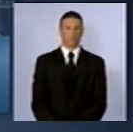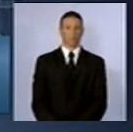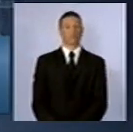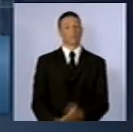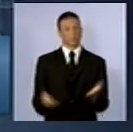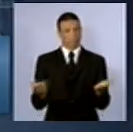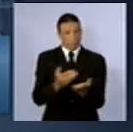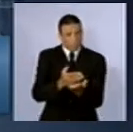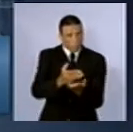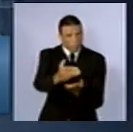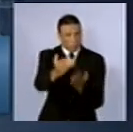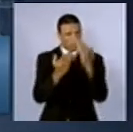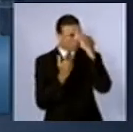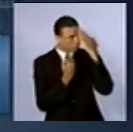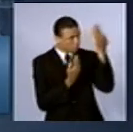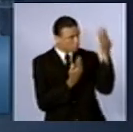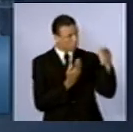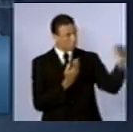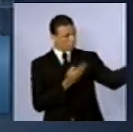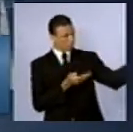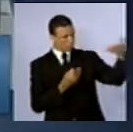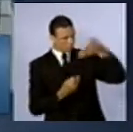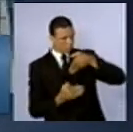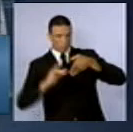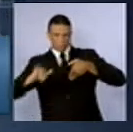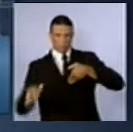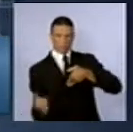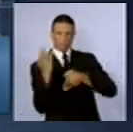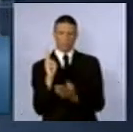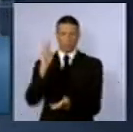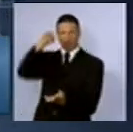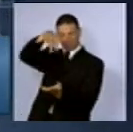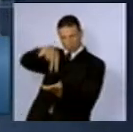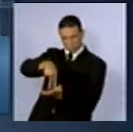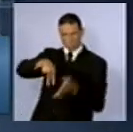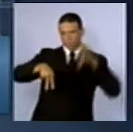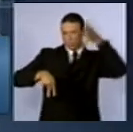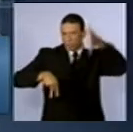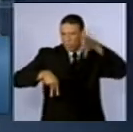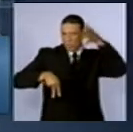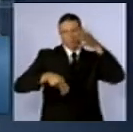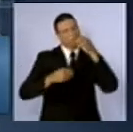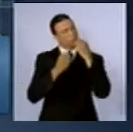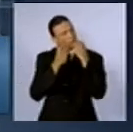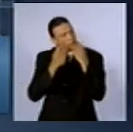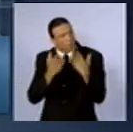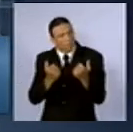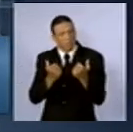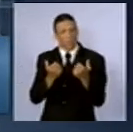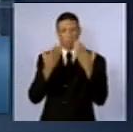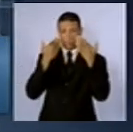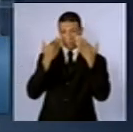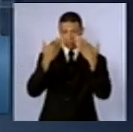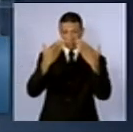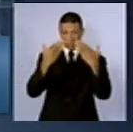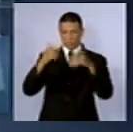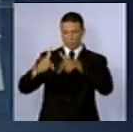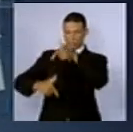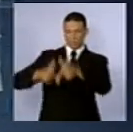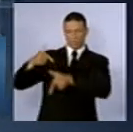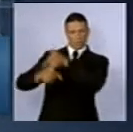inicialmente agradeço essa oportunidade de estar aqui nessa audiência pública para apresentar esse trabalho que nós